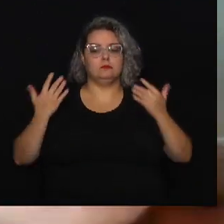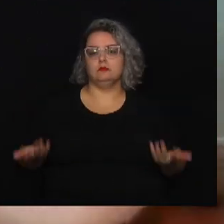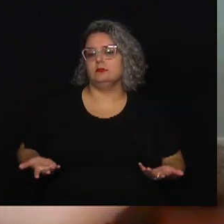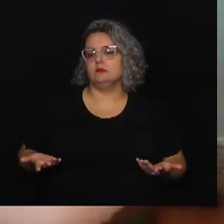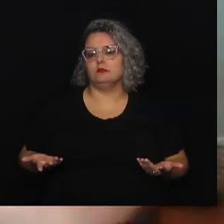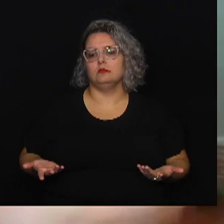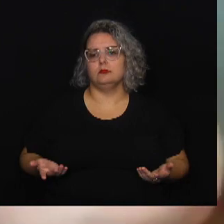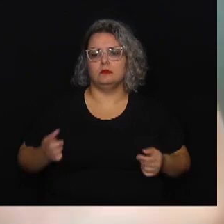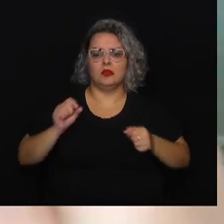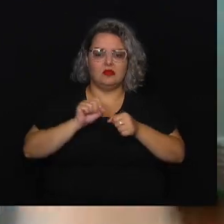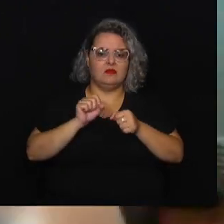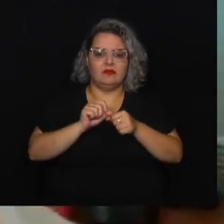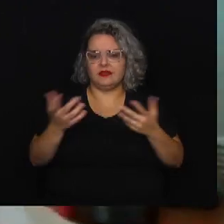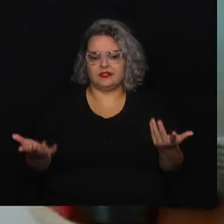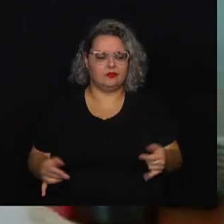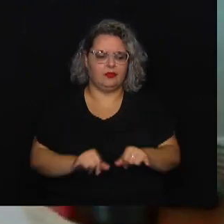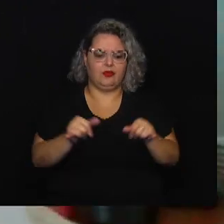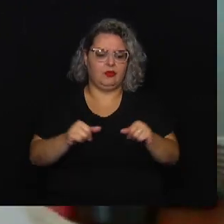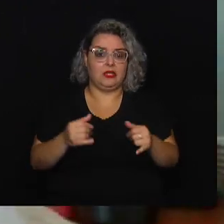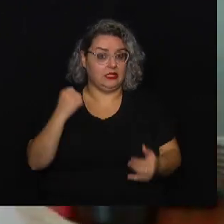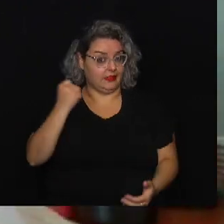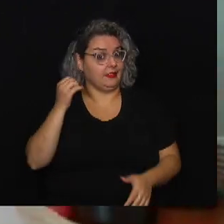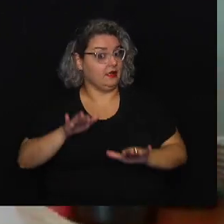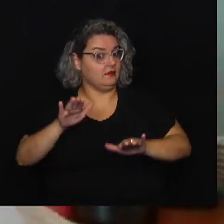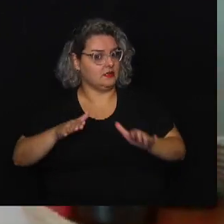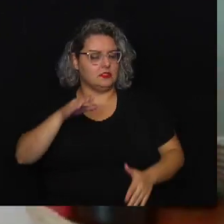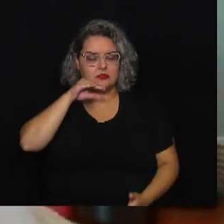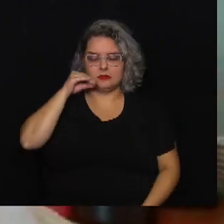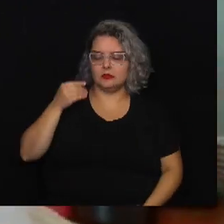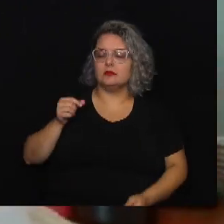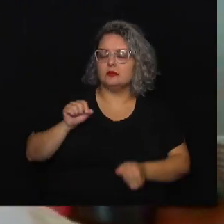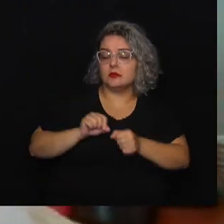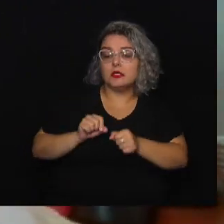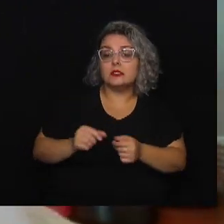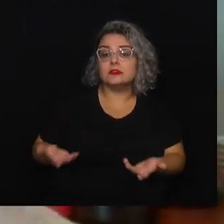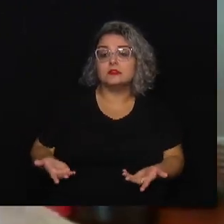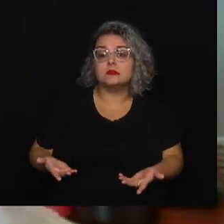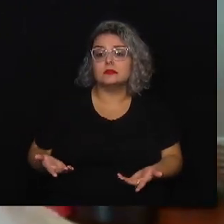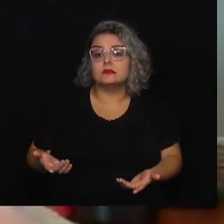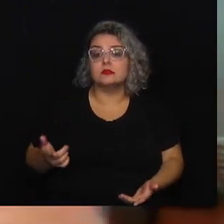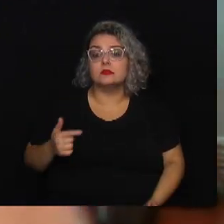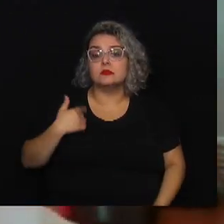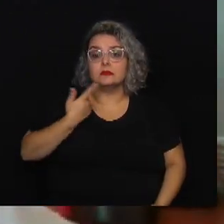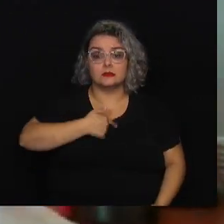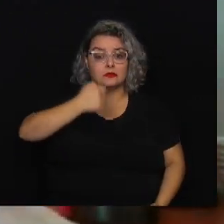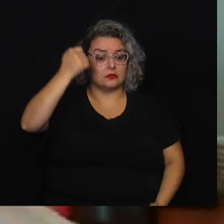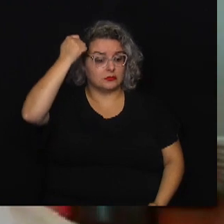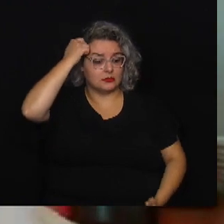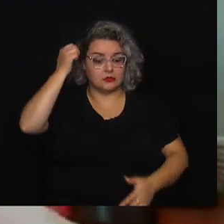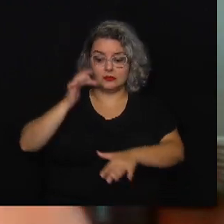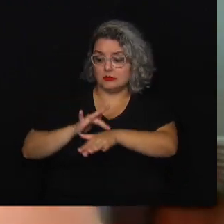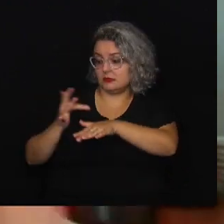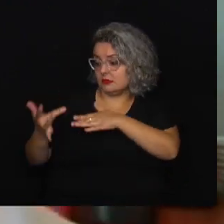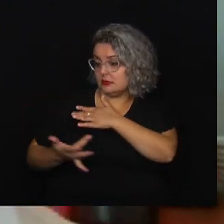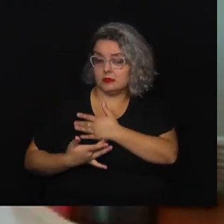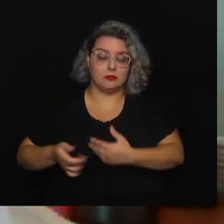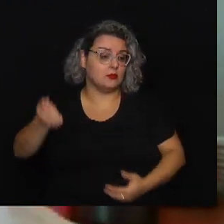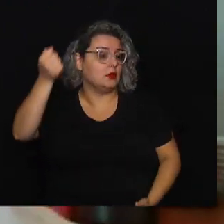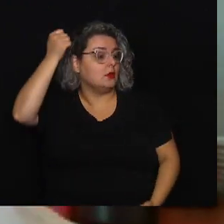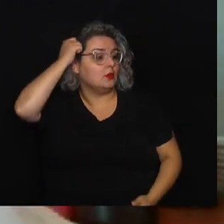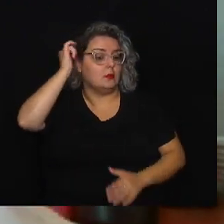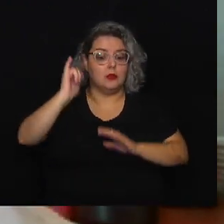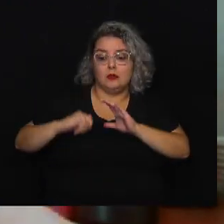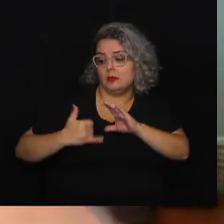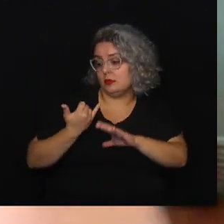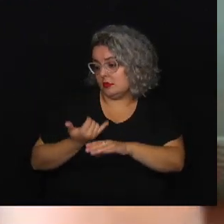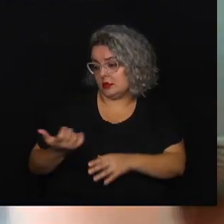as besteiras, às vezes muito graves, né? Que os adolescentes fazem, e a gente põe a culpa nas mídias sociais, a gente põe a culpa no YouTube, a gente põe a